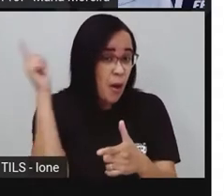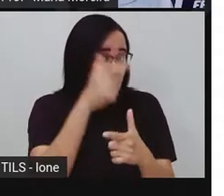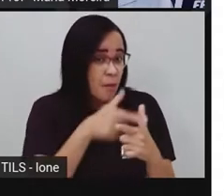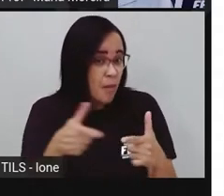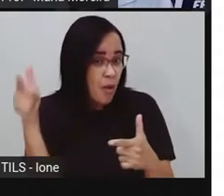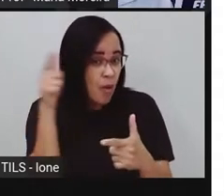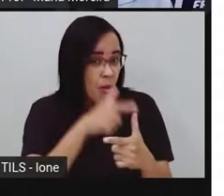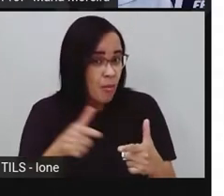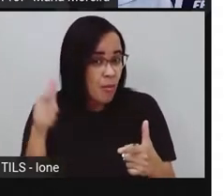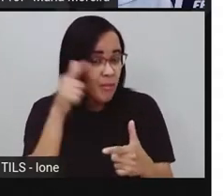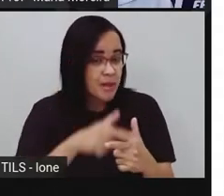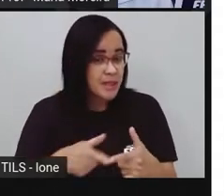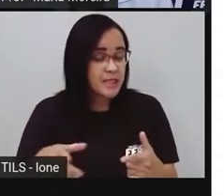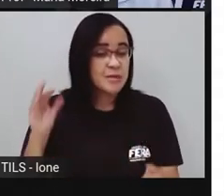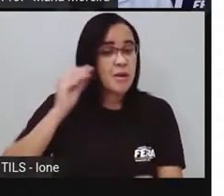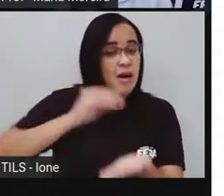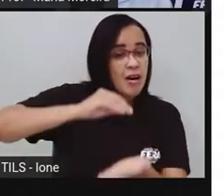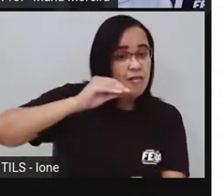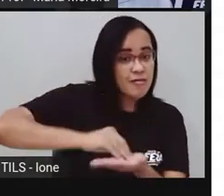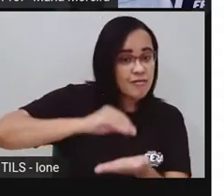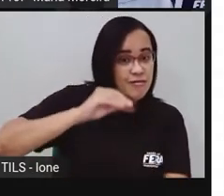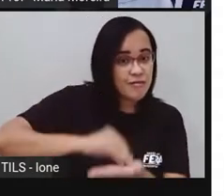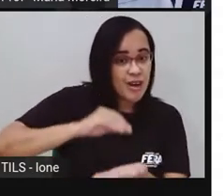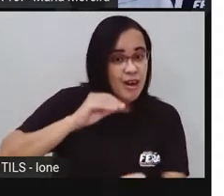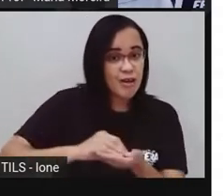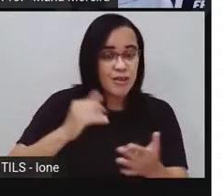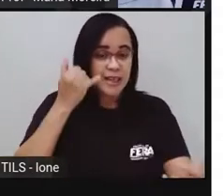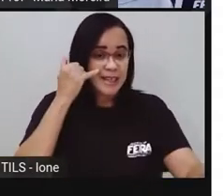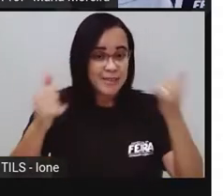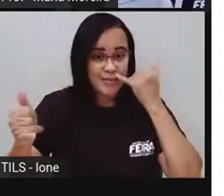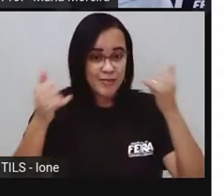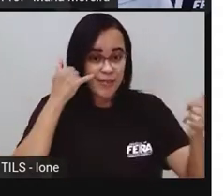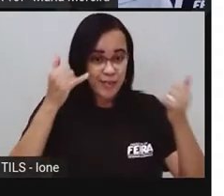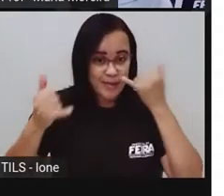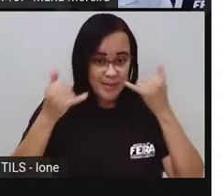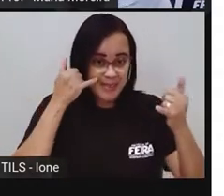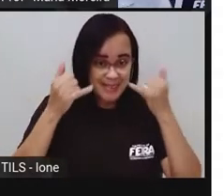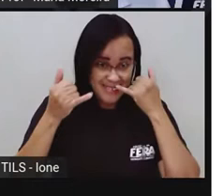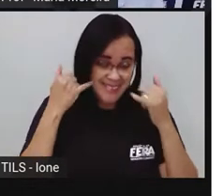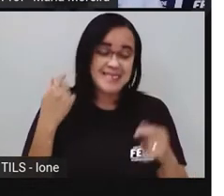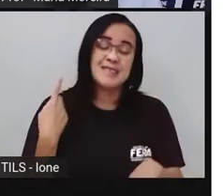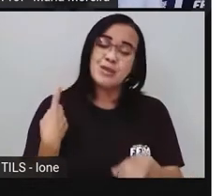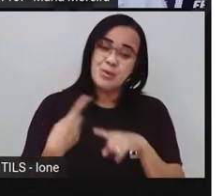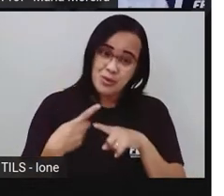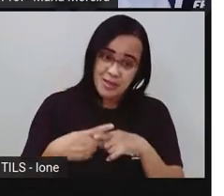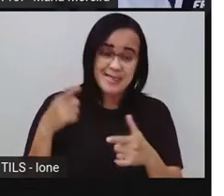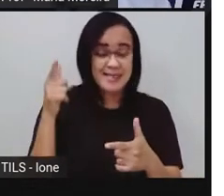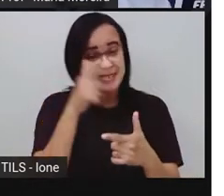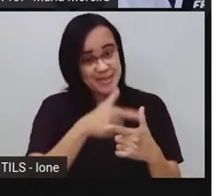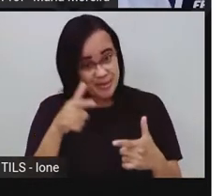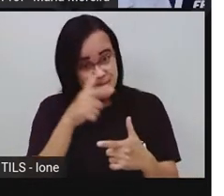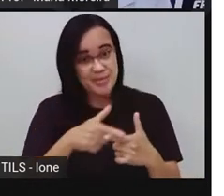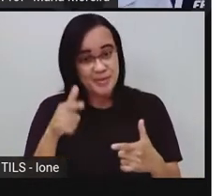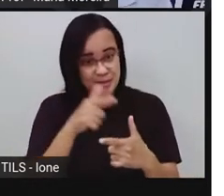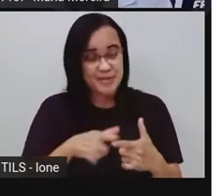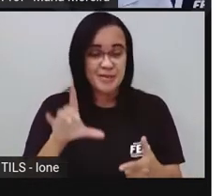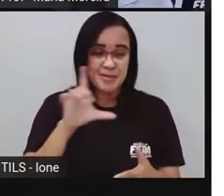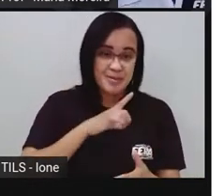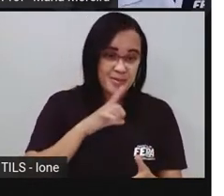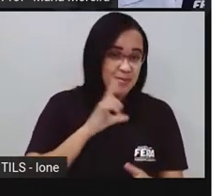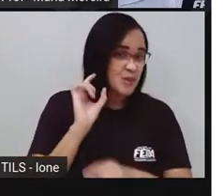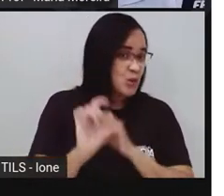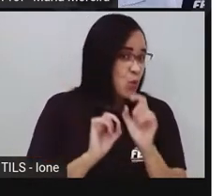problema com falta de dados então obviamente que nem esses problemas se aprovar e resolver aí com vocês